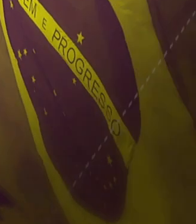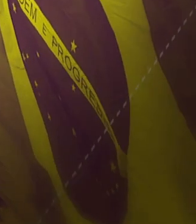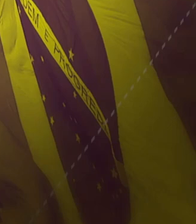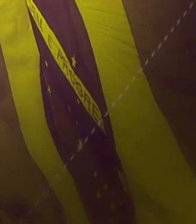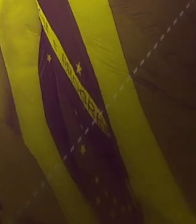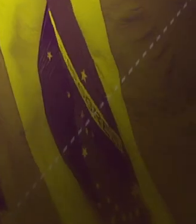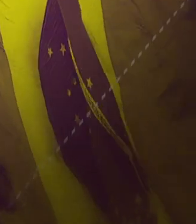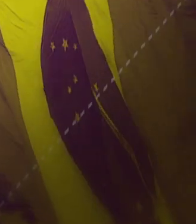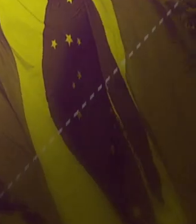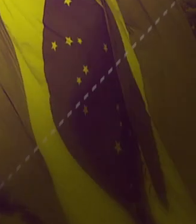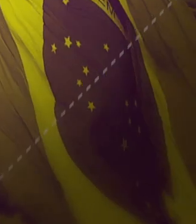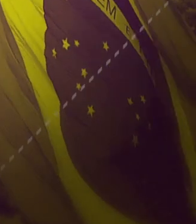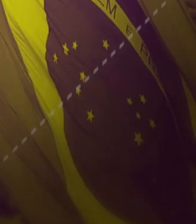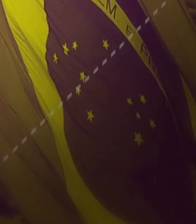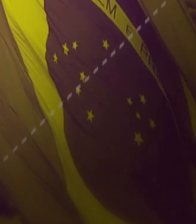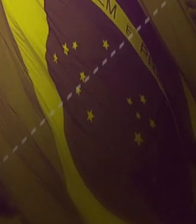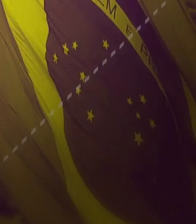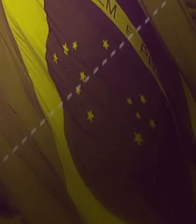Música